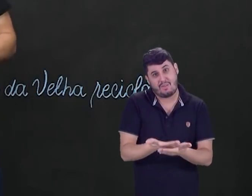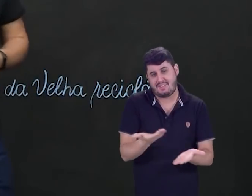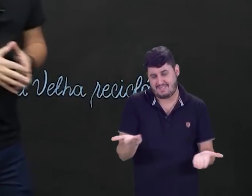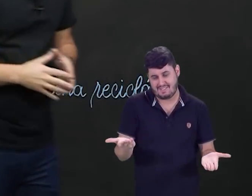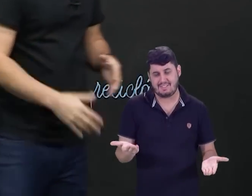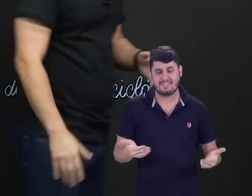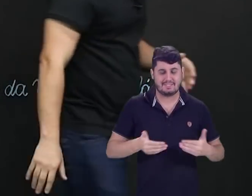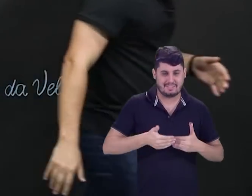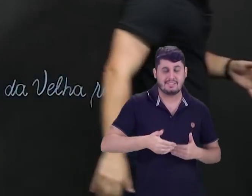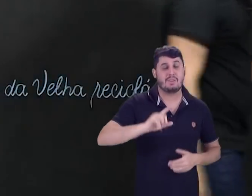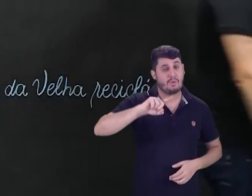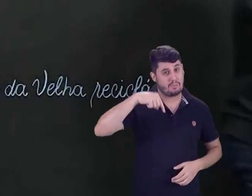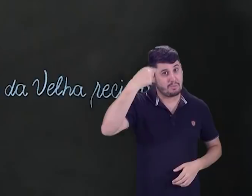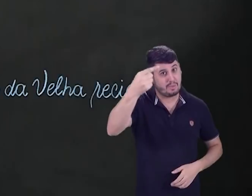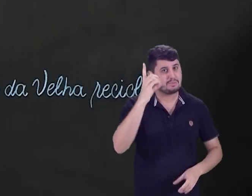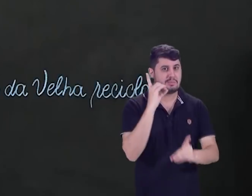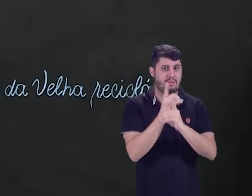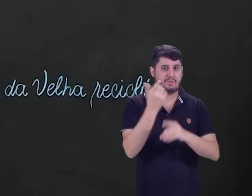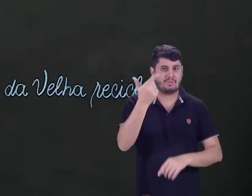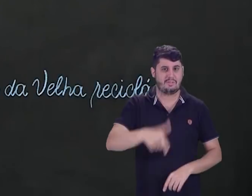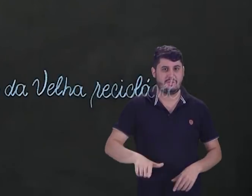até uma próxima.